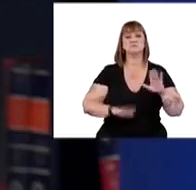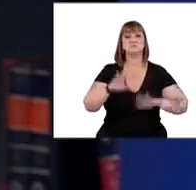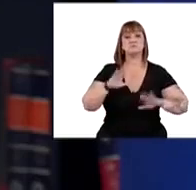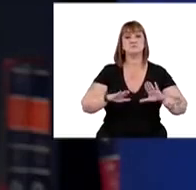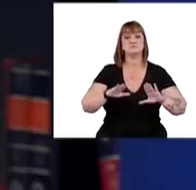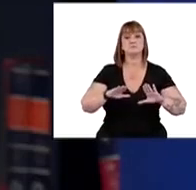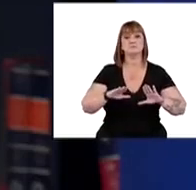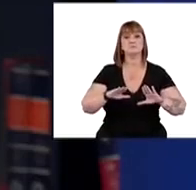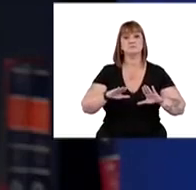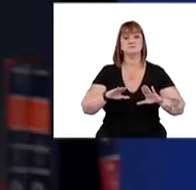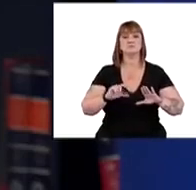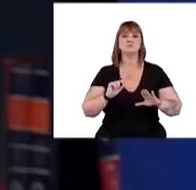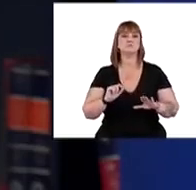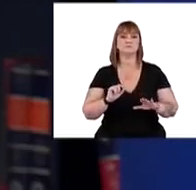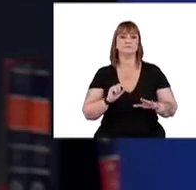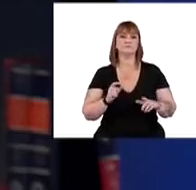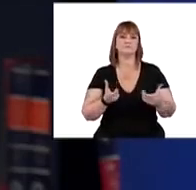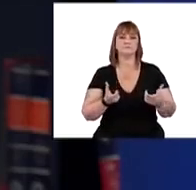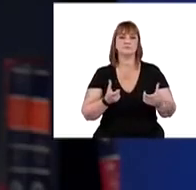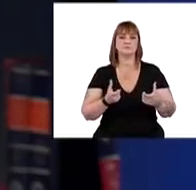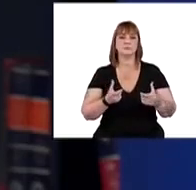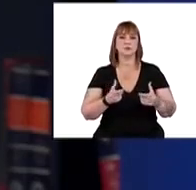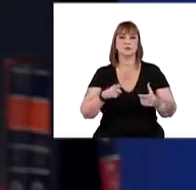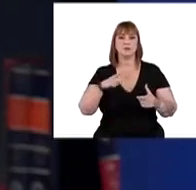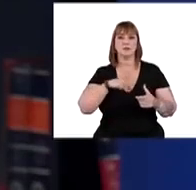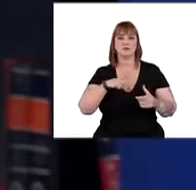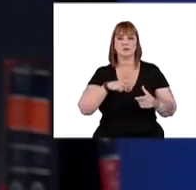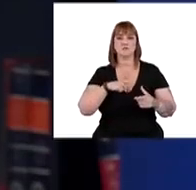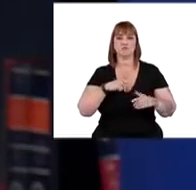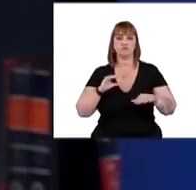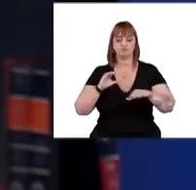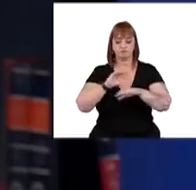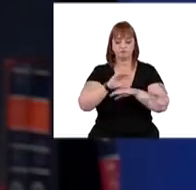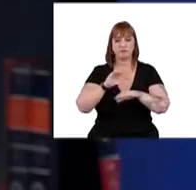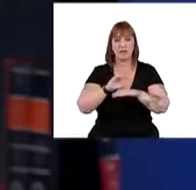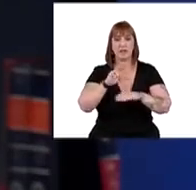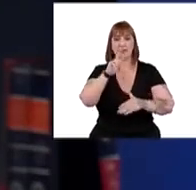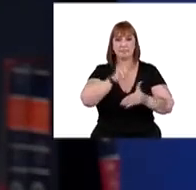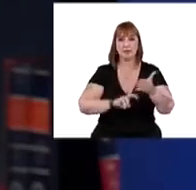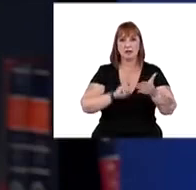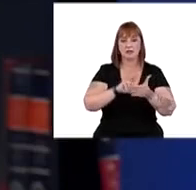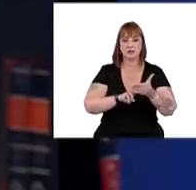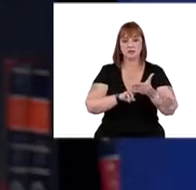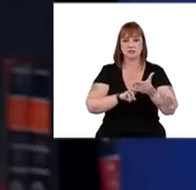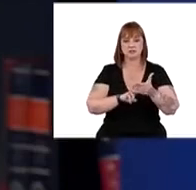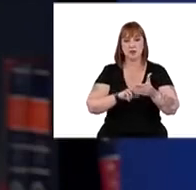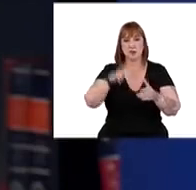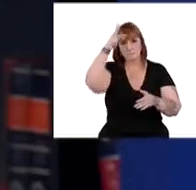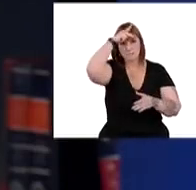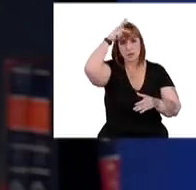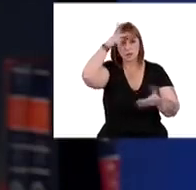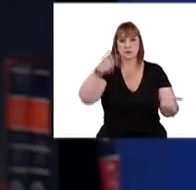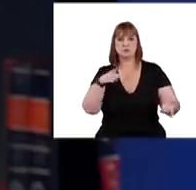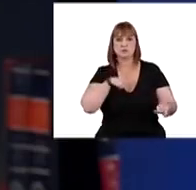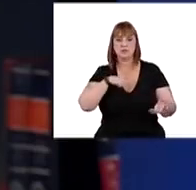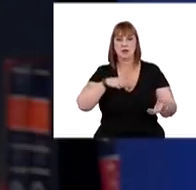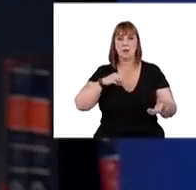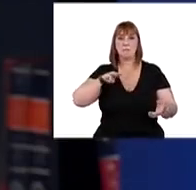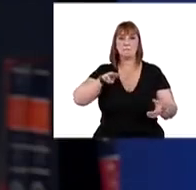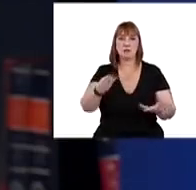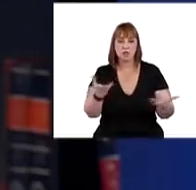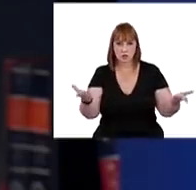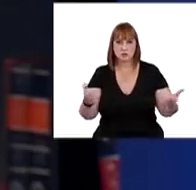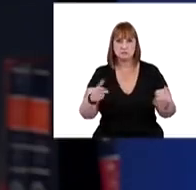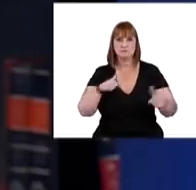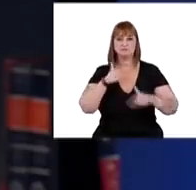da grande onda de commodities que fez com que Peru também tivesse milhões de